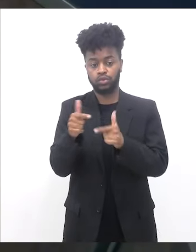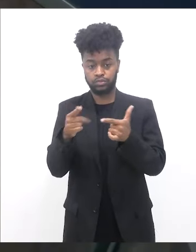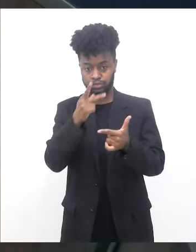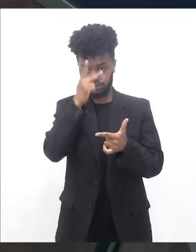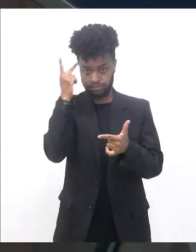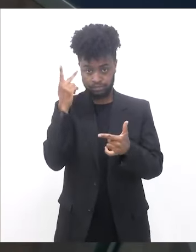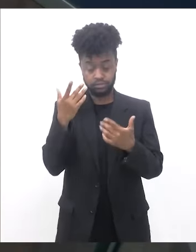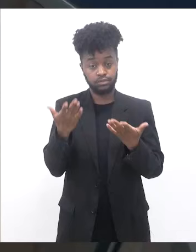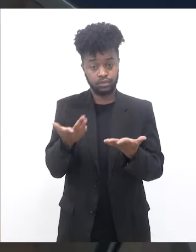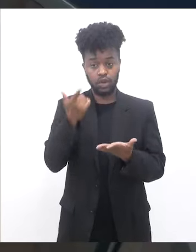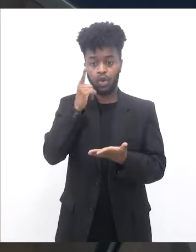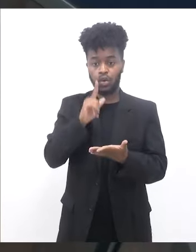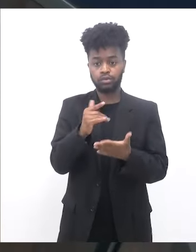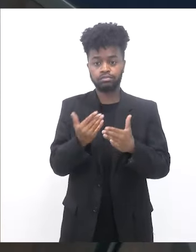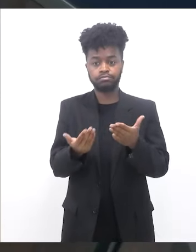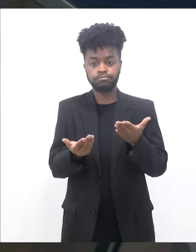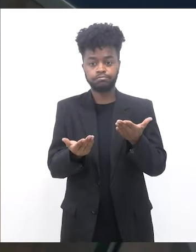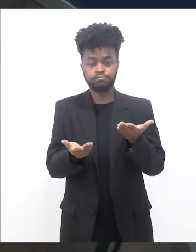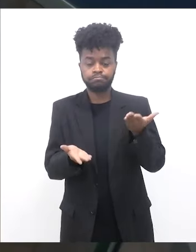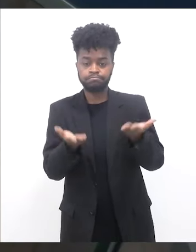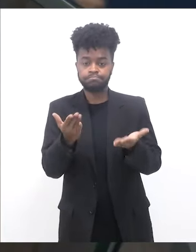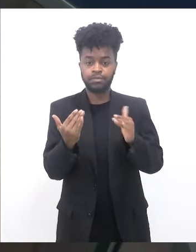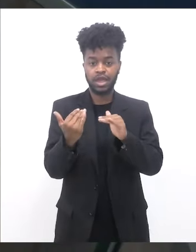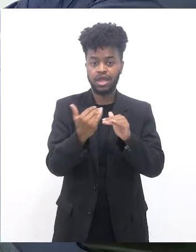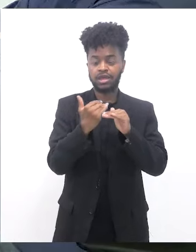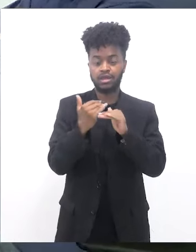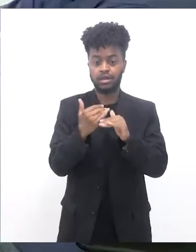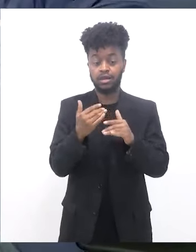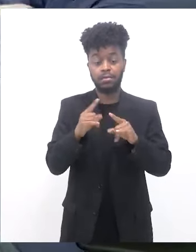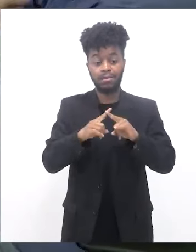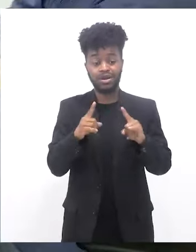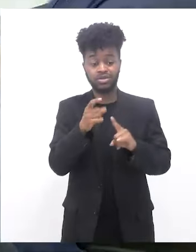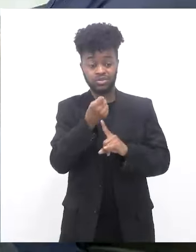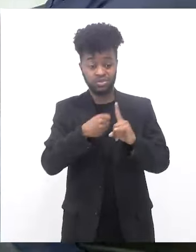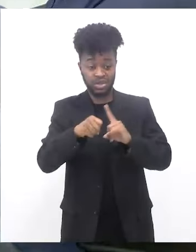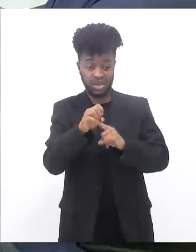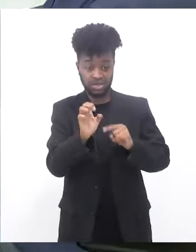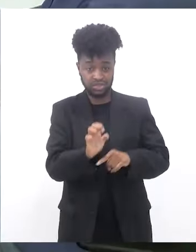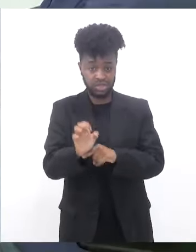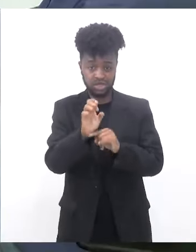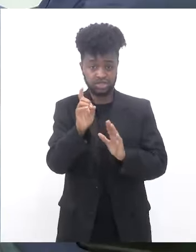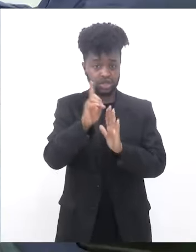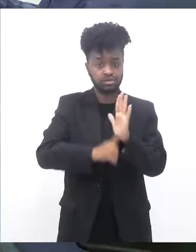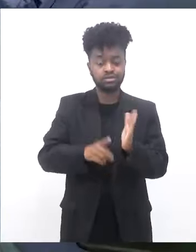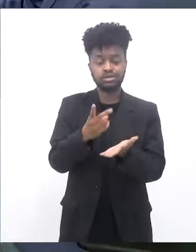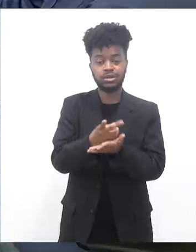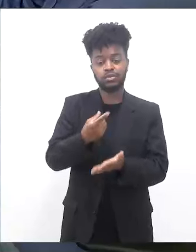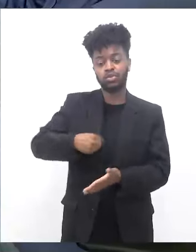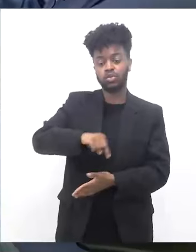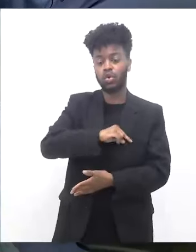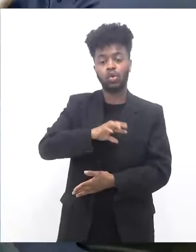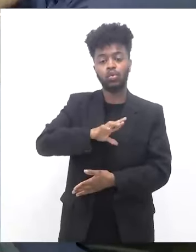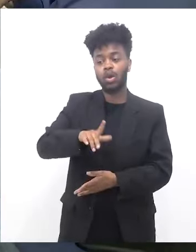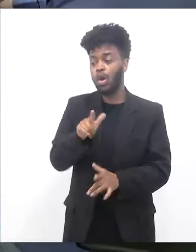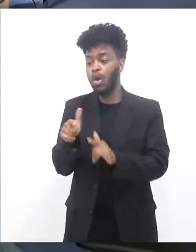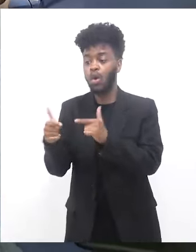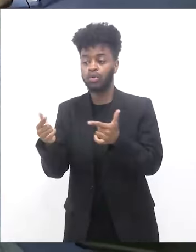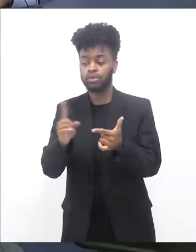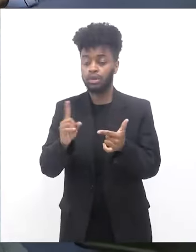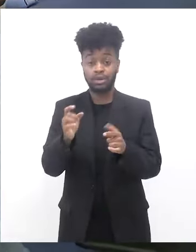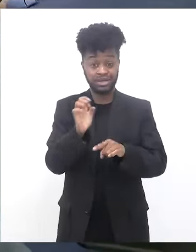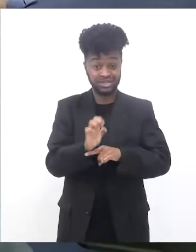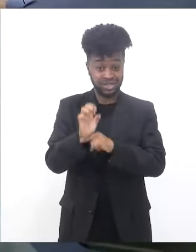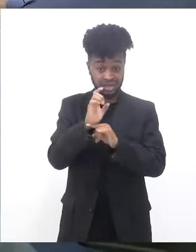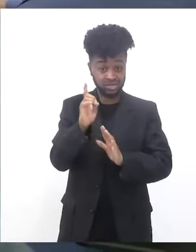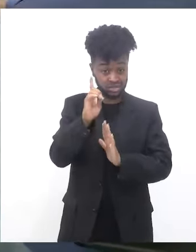próximo. Aí você consegue equilibrar essa balança. A gente fez uma sociedade em que o Estado de Direito é sempre o Estado de Direito nosso. Nunca o Estado de Direito do outro. O